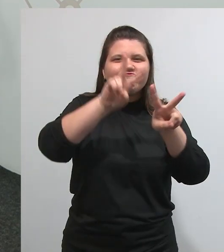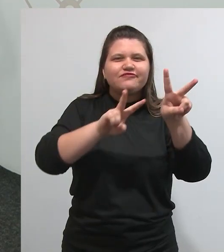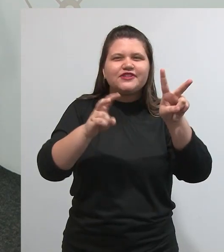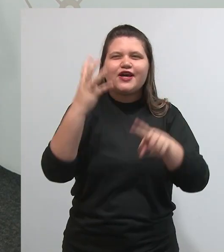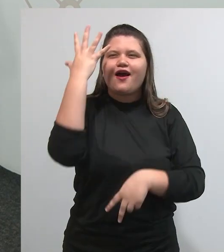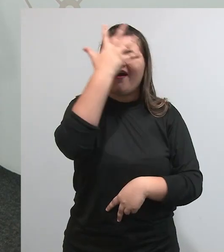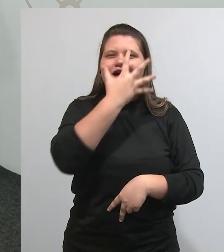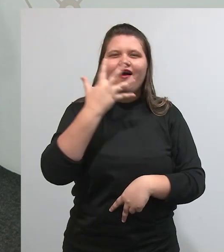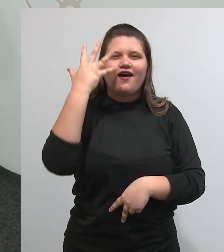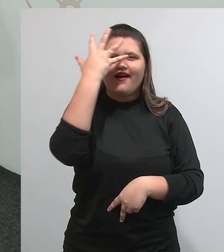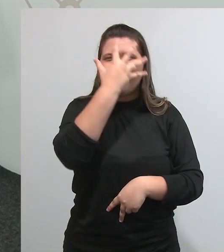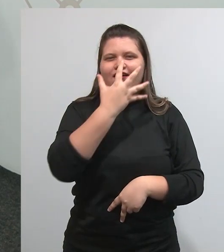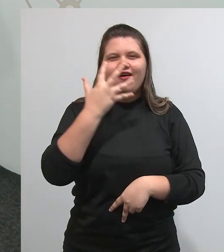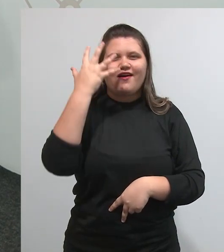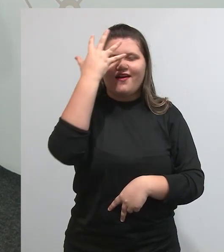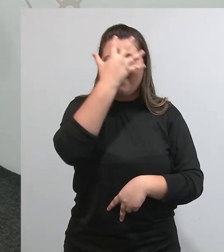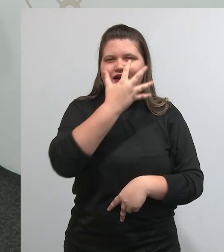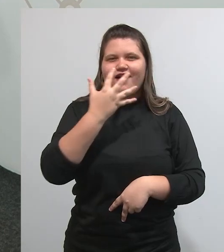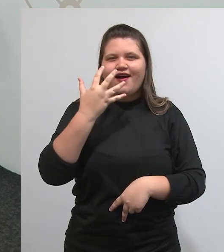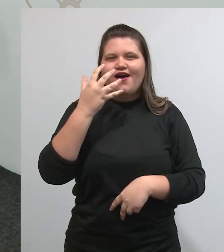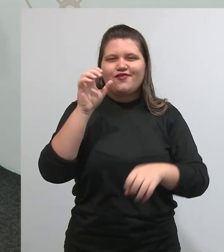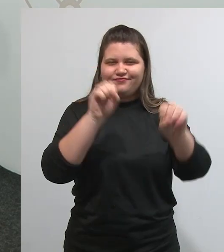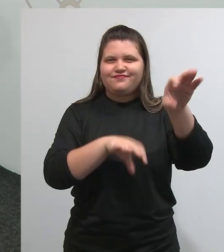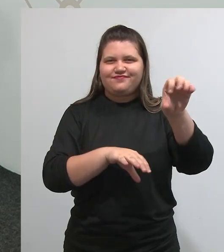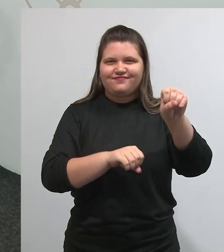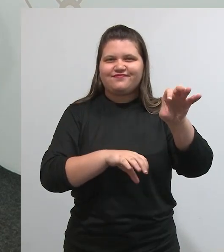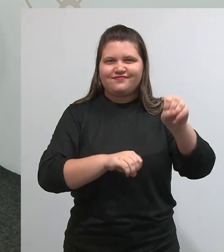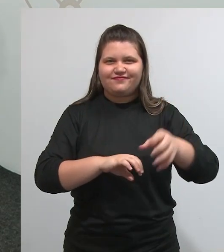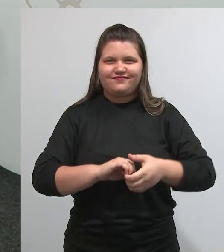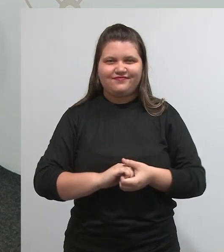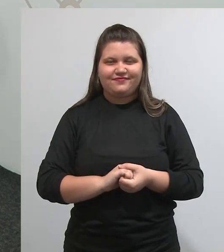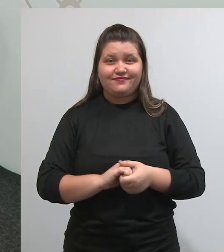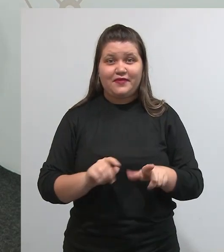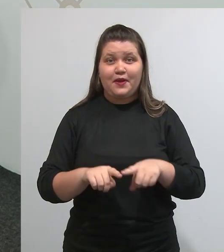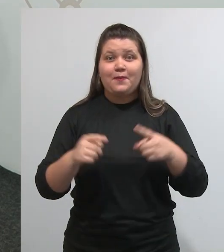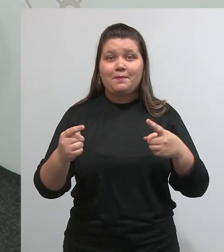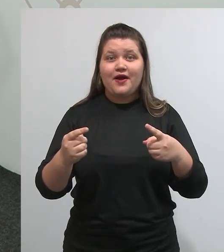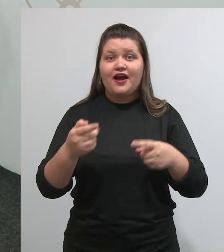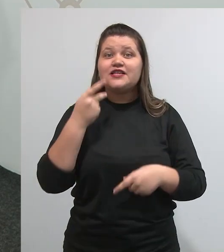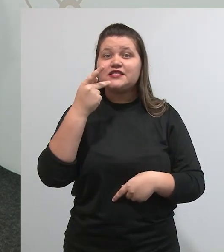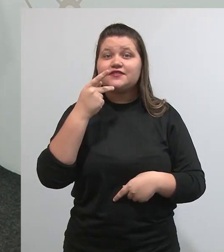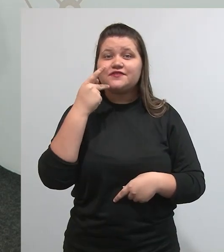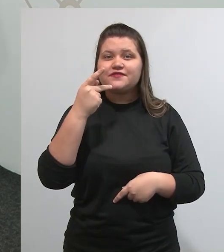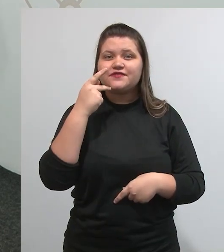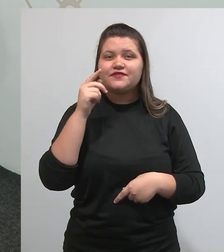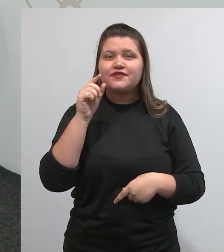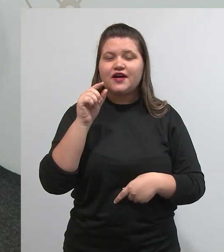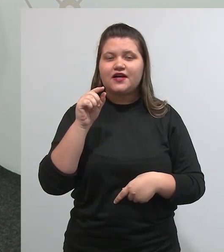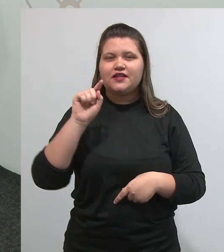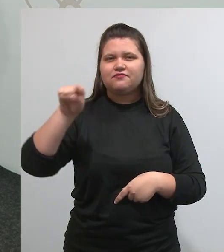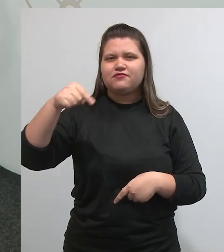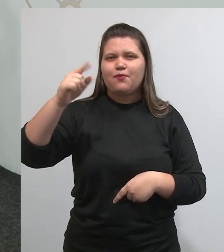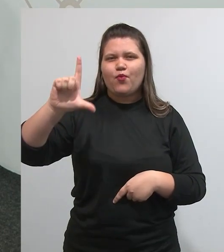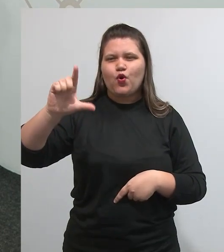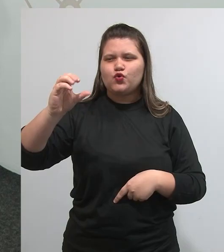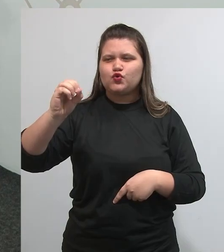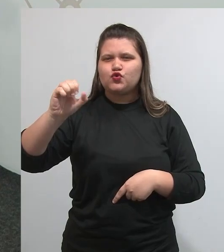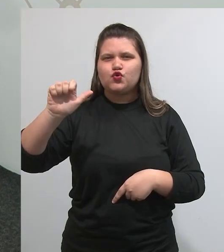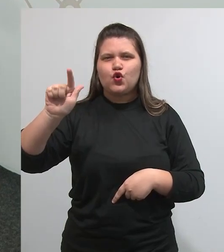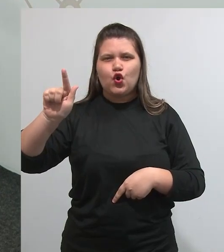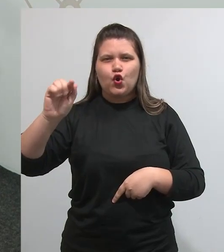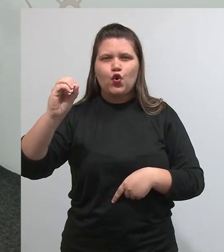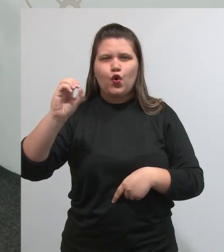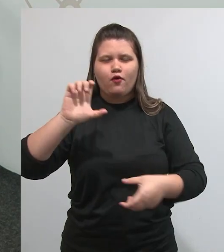encantamento que ela fazia para a educação. Mas, Mari, me conta assim, depois que você fez o Logos, né, que você